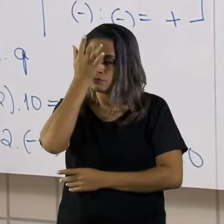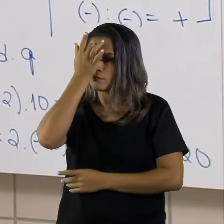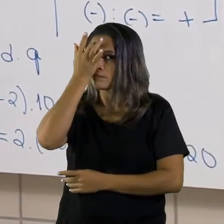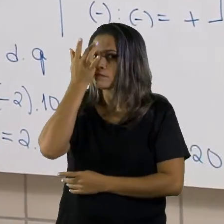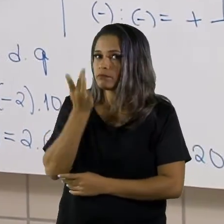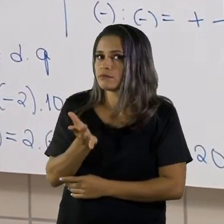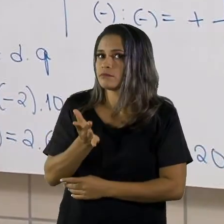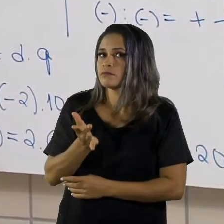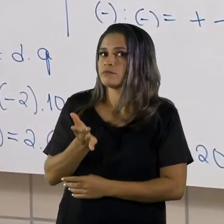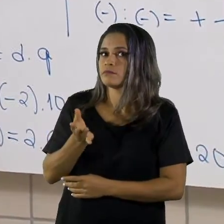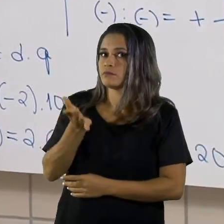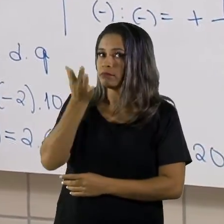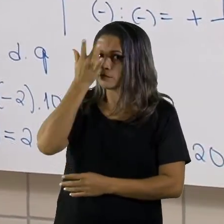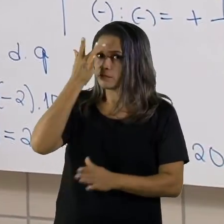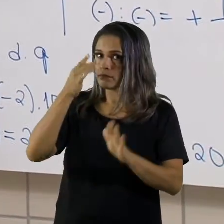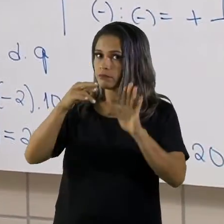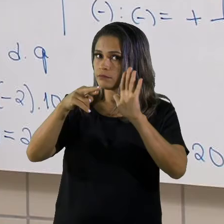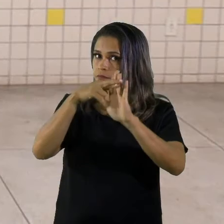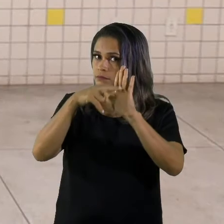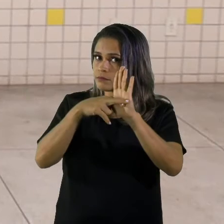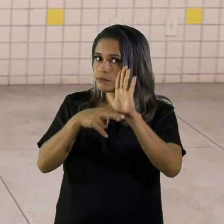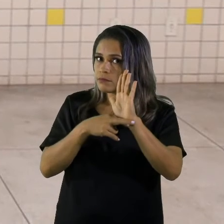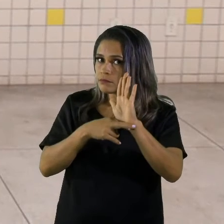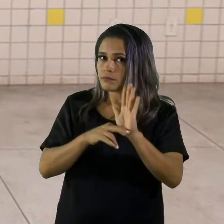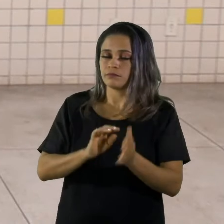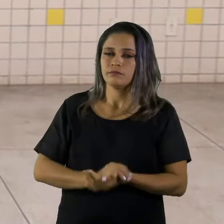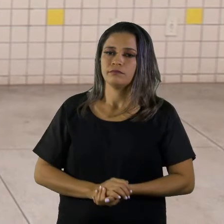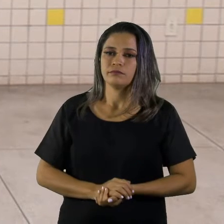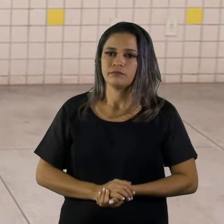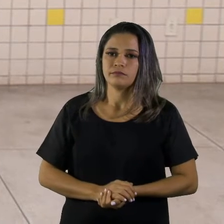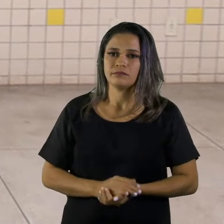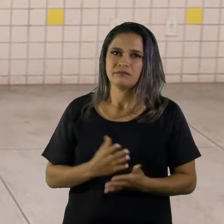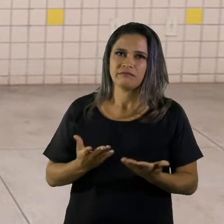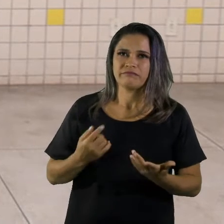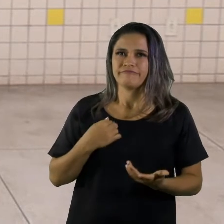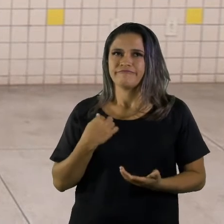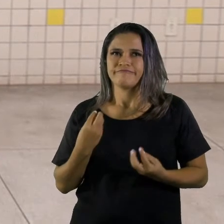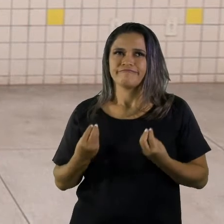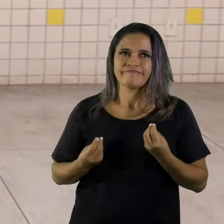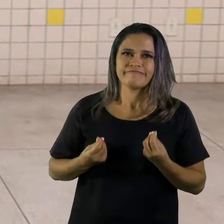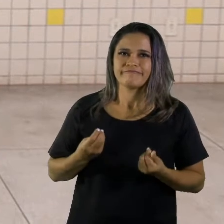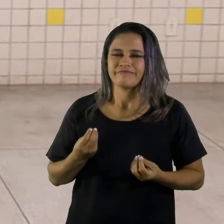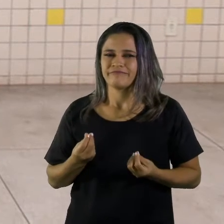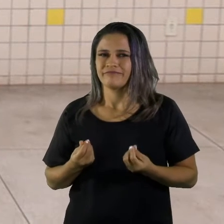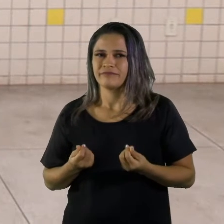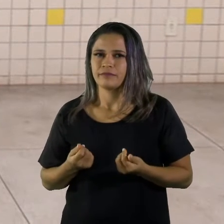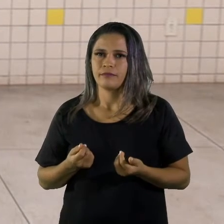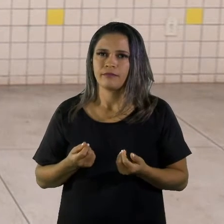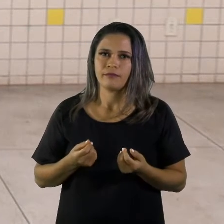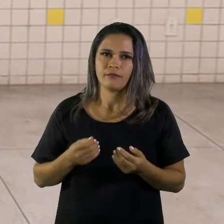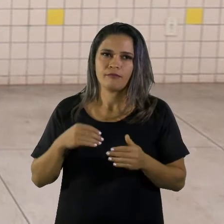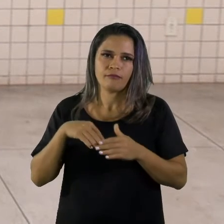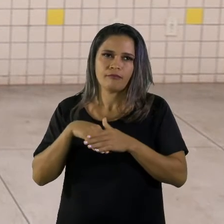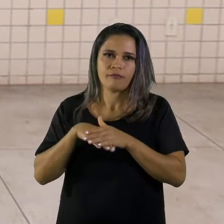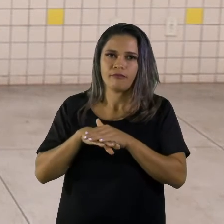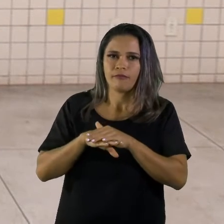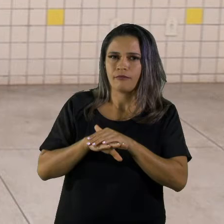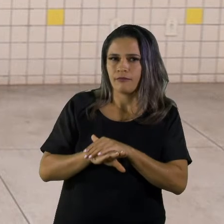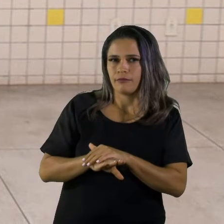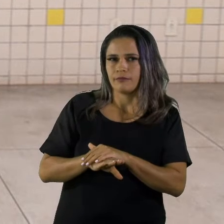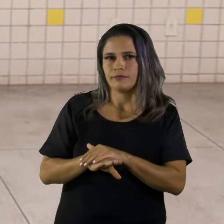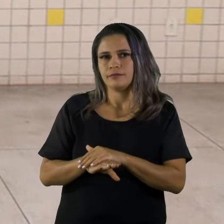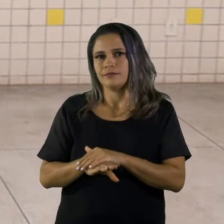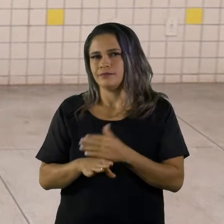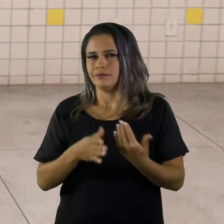de guardar, certo? Agora, para a gente não ficar nessa coisa maçante, né, de guardar fórmulas, que eu sei que